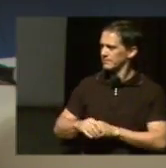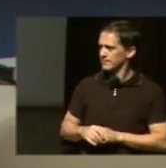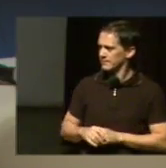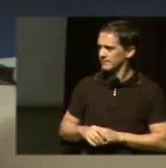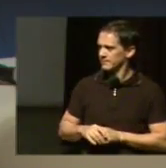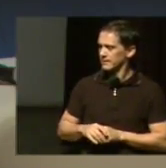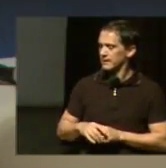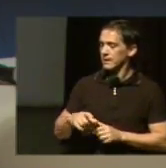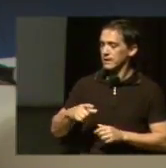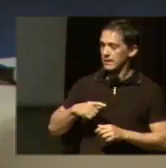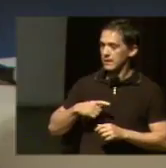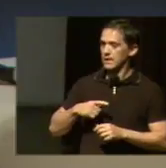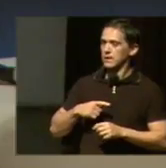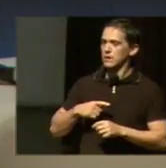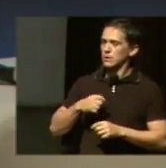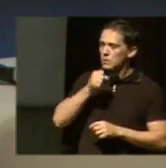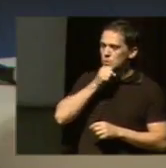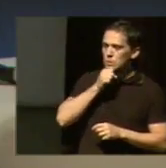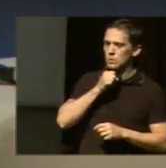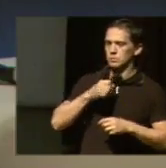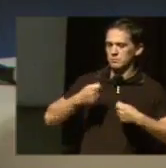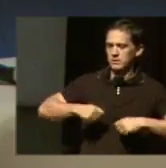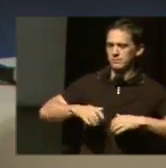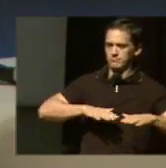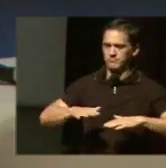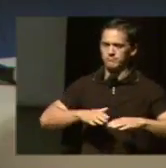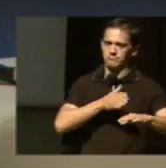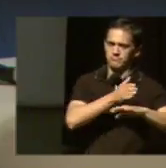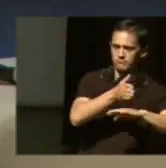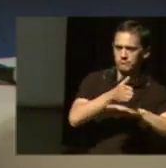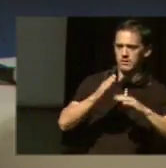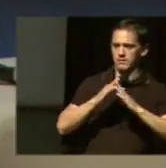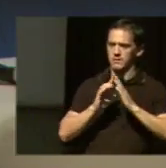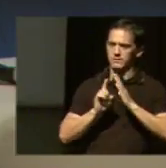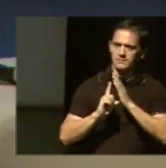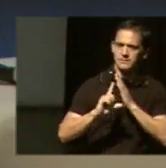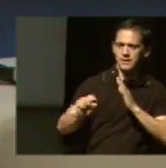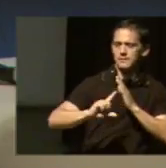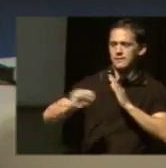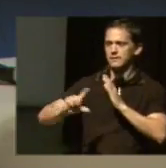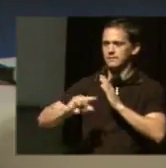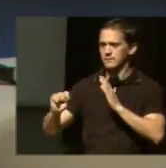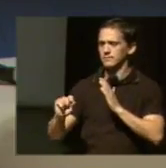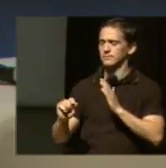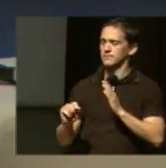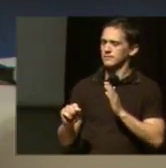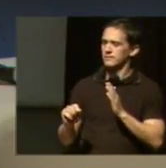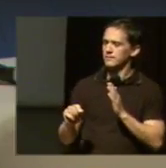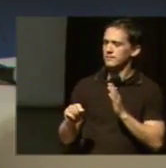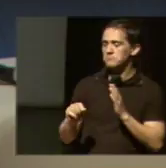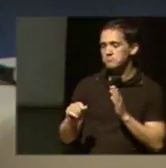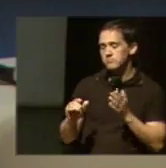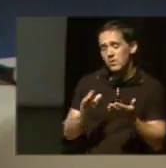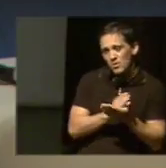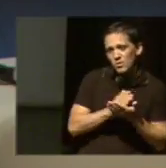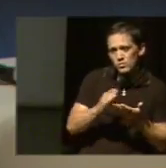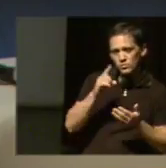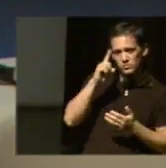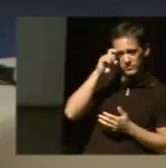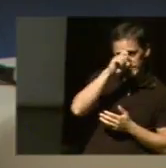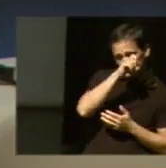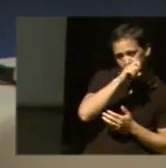que ser ativo e tem que sair de casa e tem que fazer um monte de coisa, isso para algumas pessoas idosas não